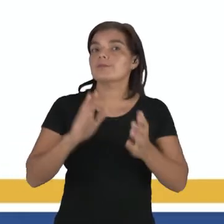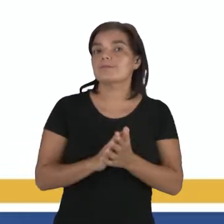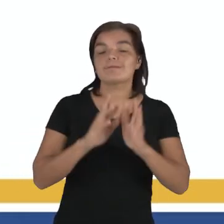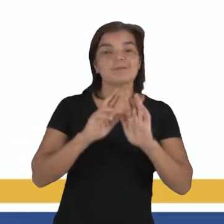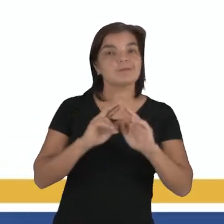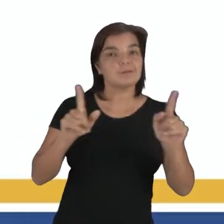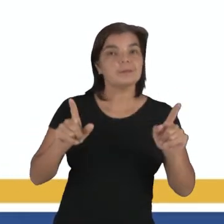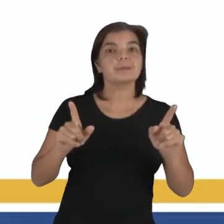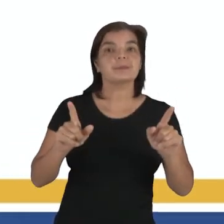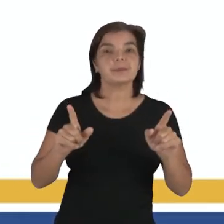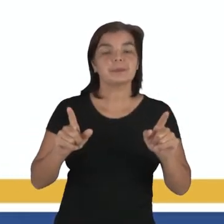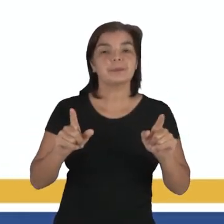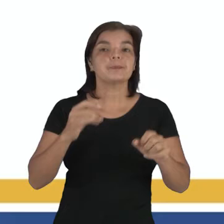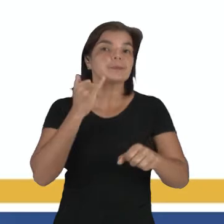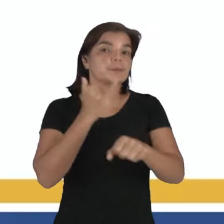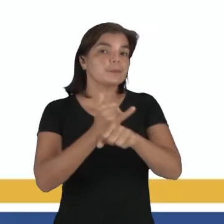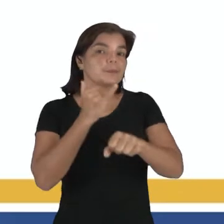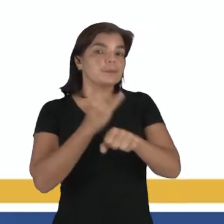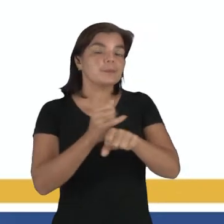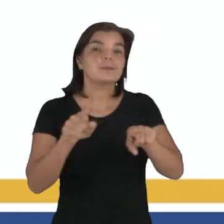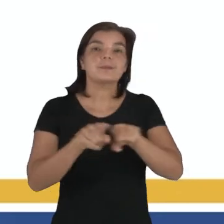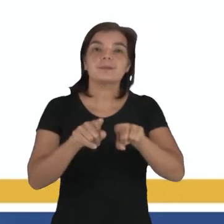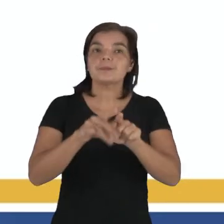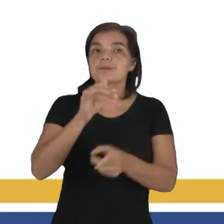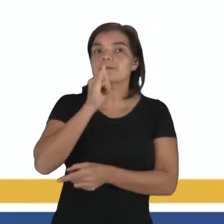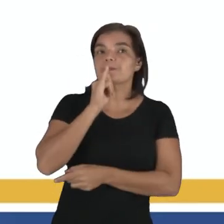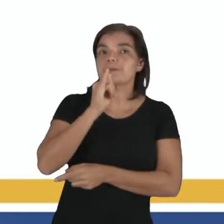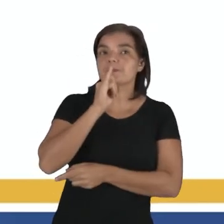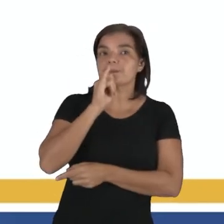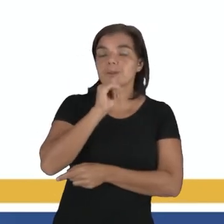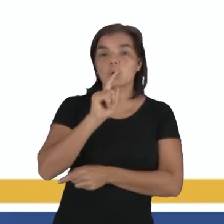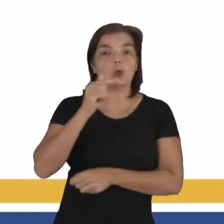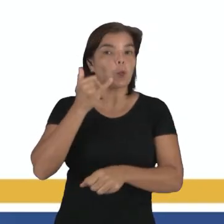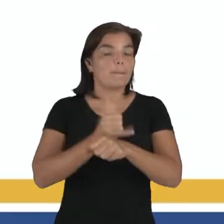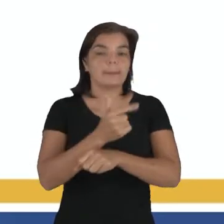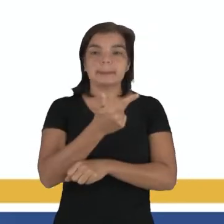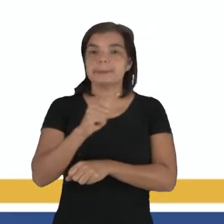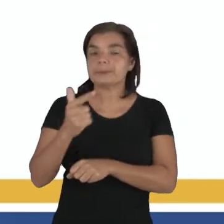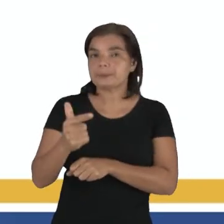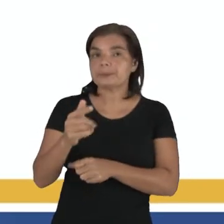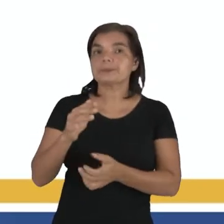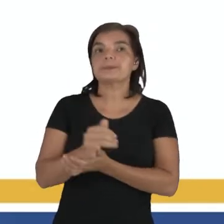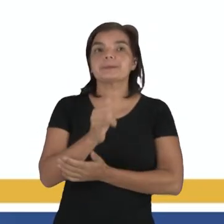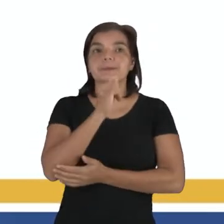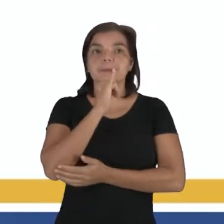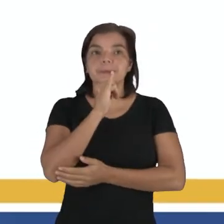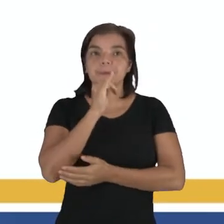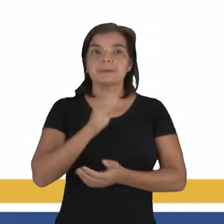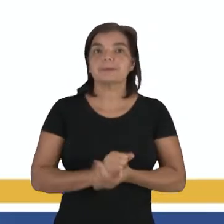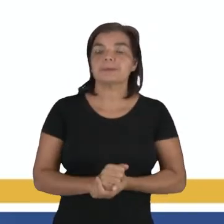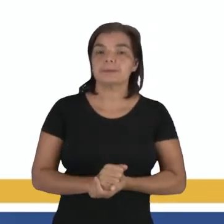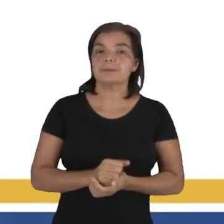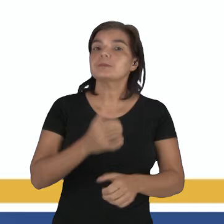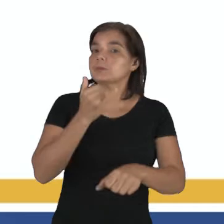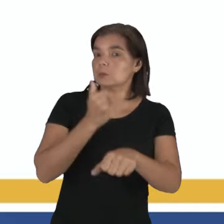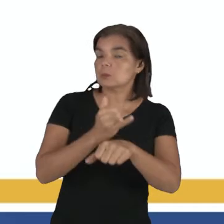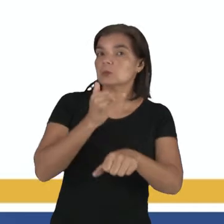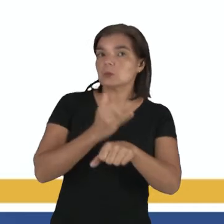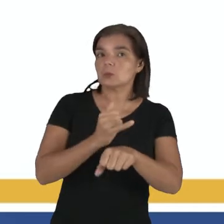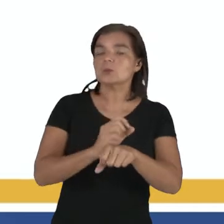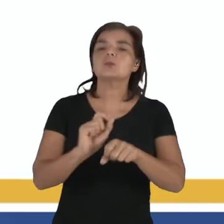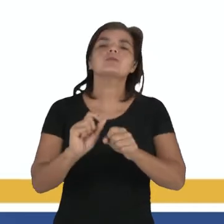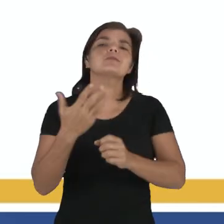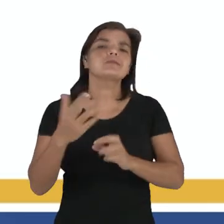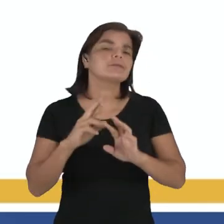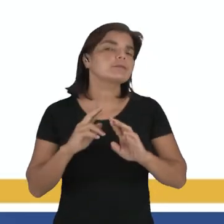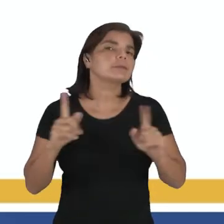que vai diferenciar um material metálico, por exemplo, de um material não metálico. No caso do material metálico, o